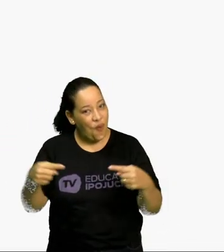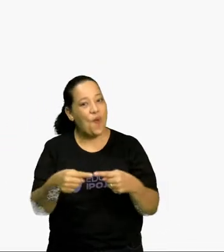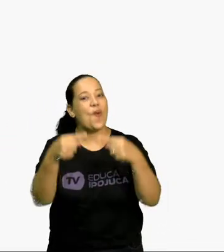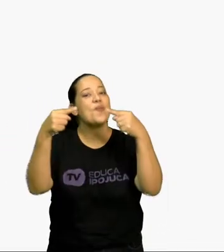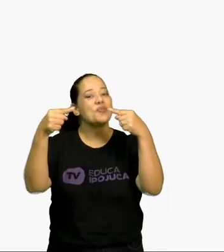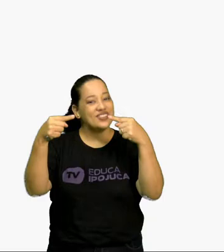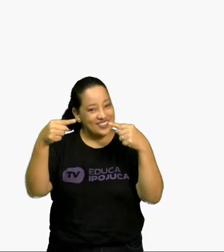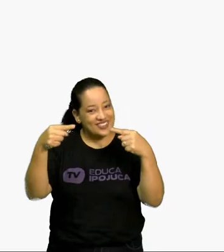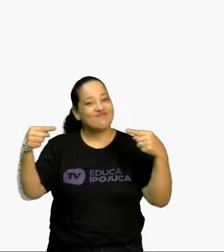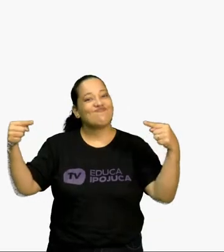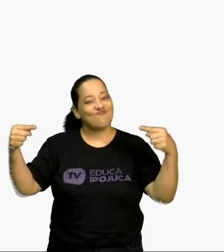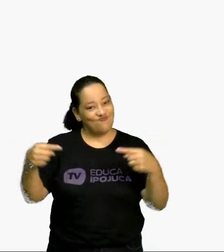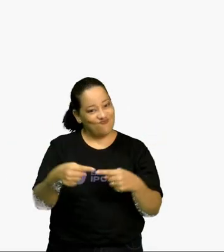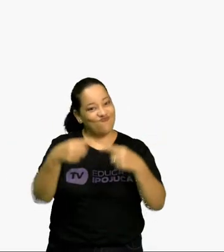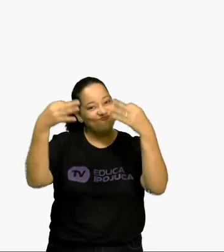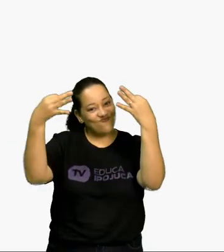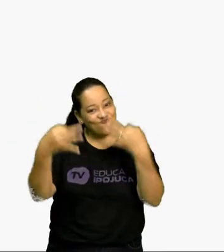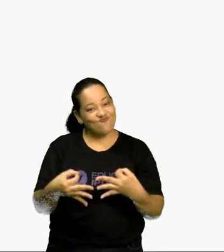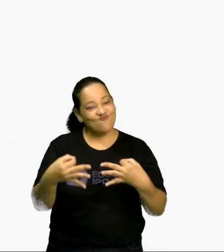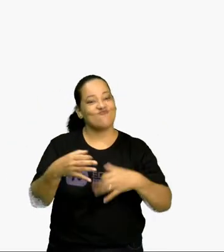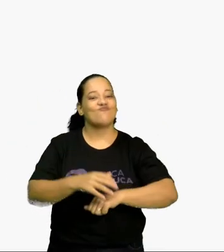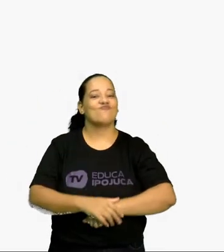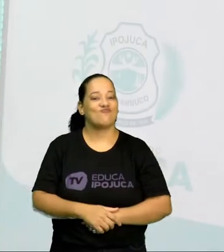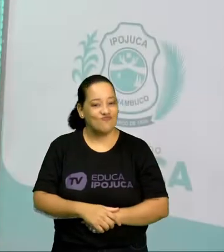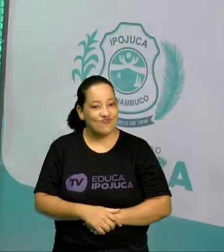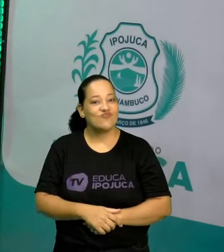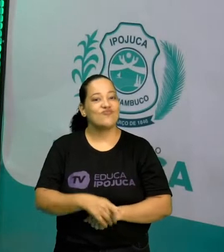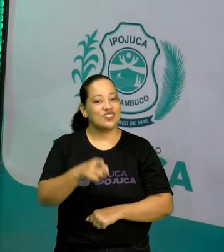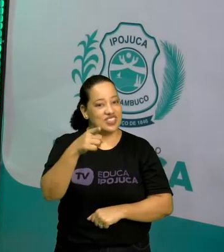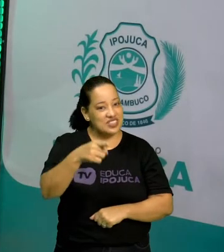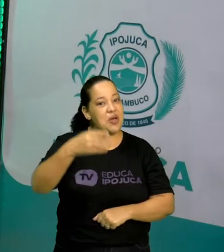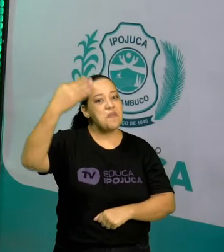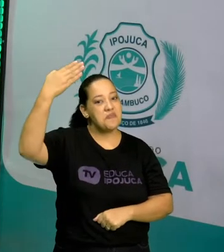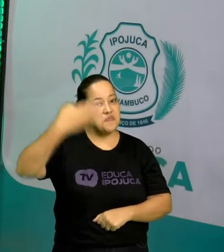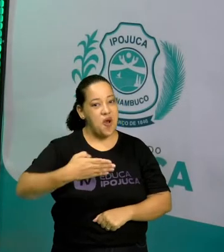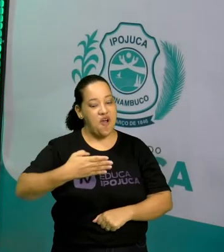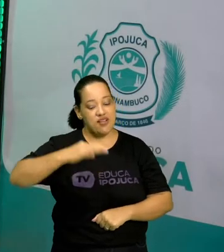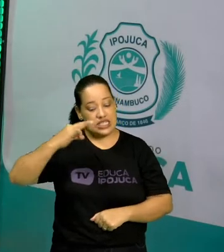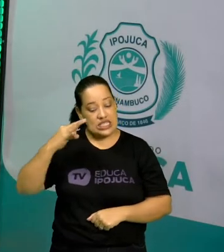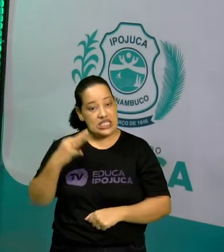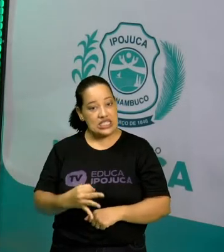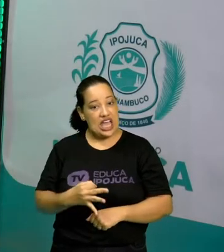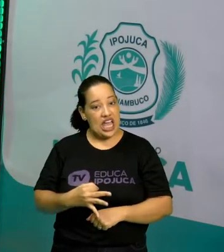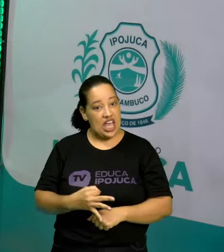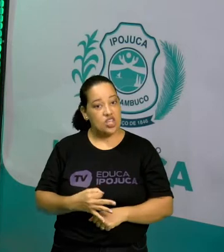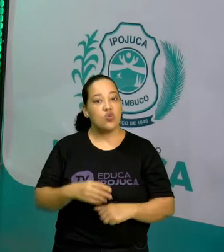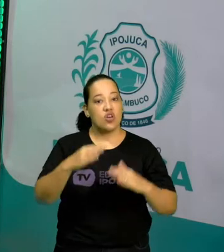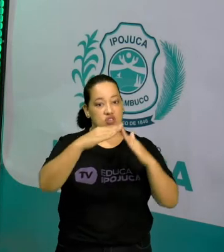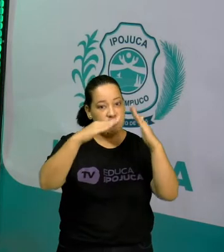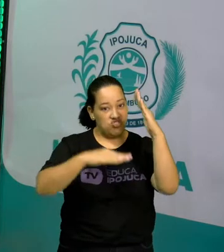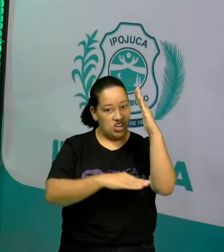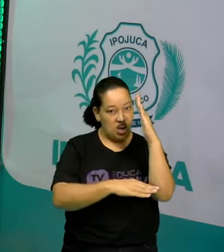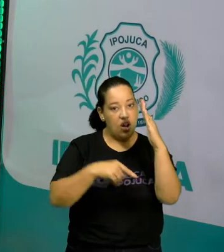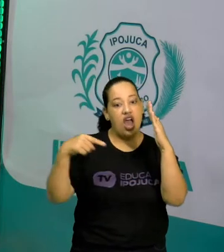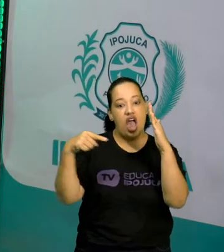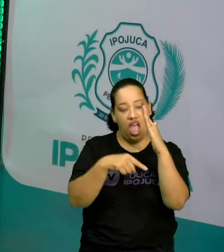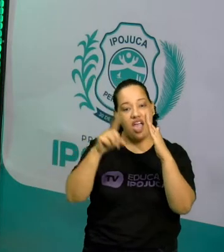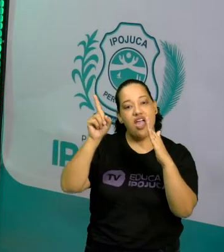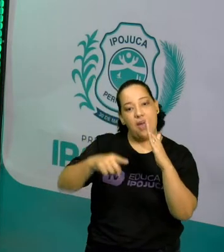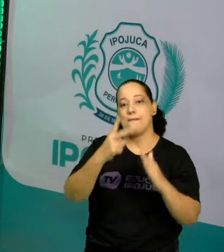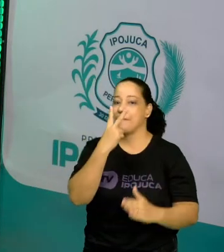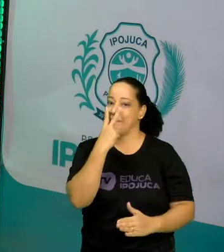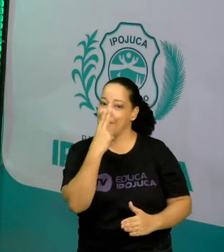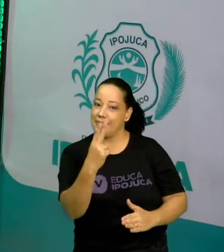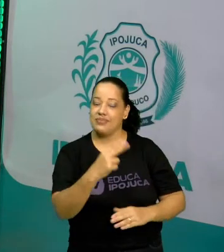Justamente encaixou um triângulo no outro. Provei que esses dois triângulos são